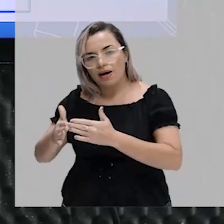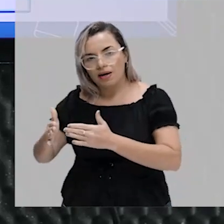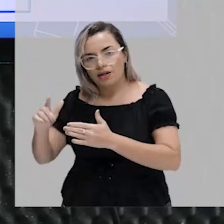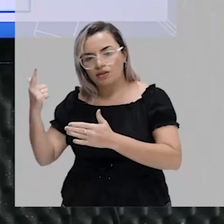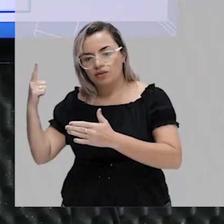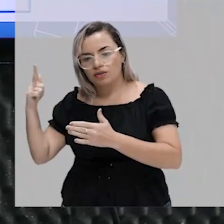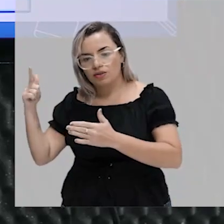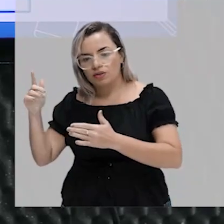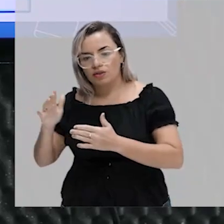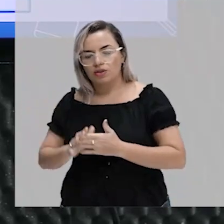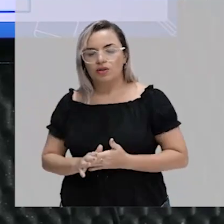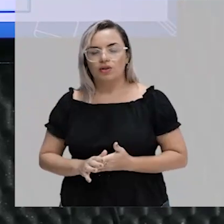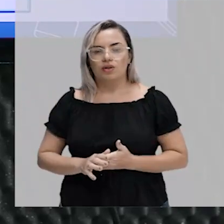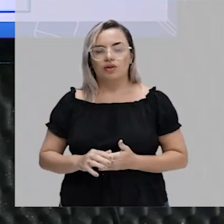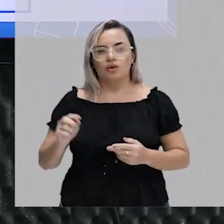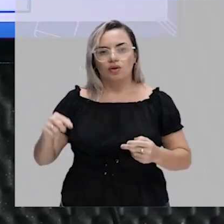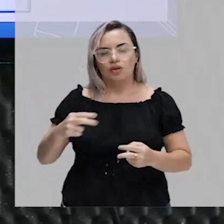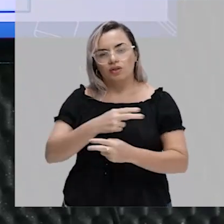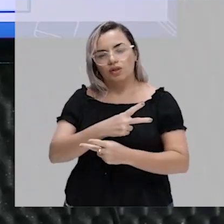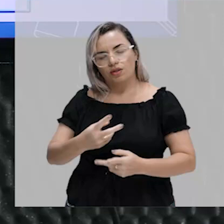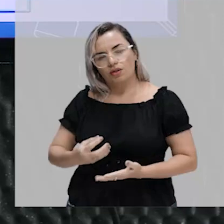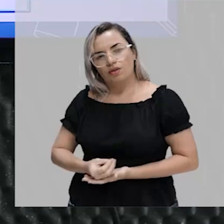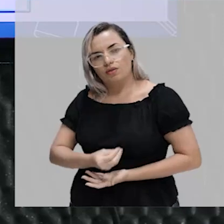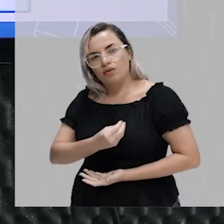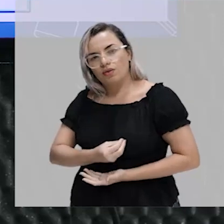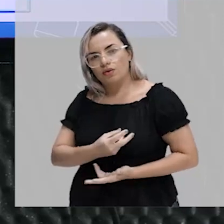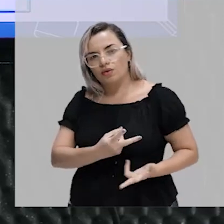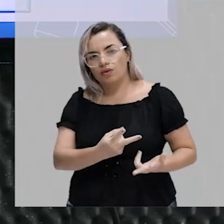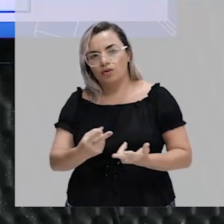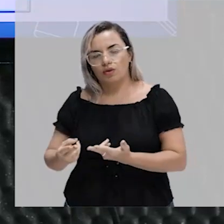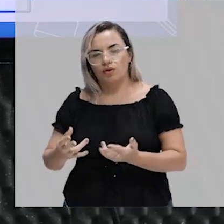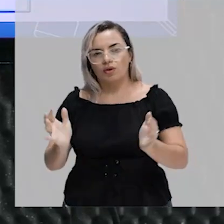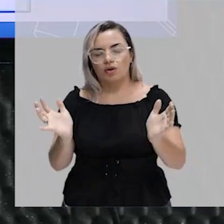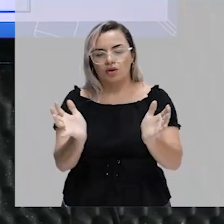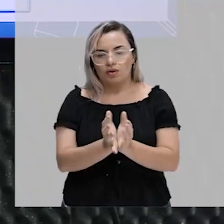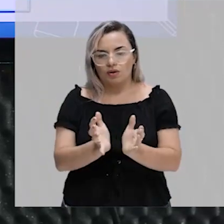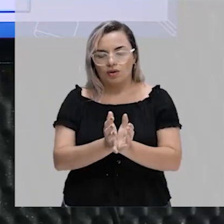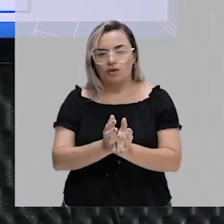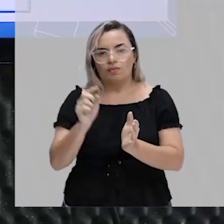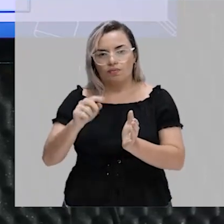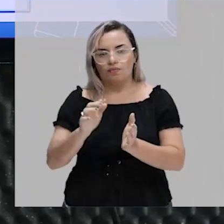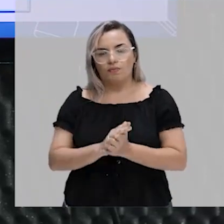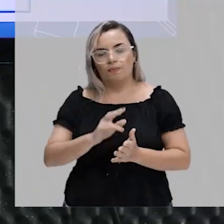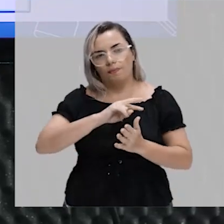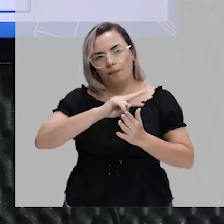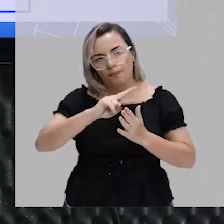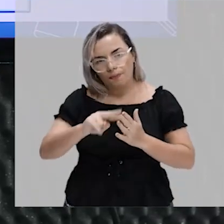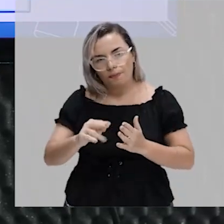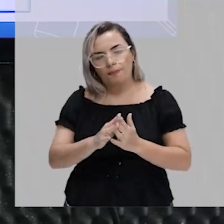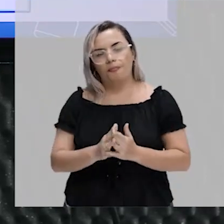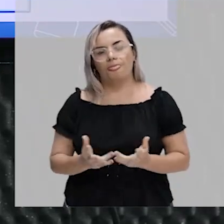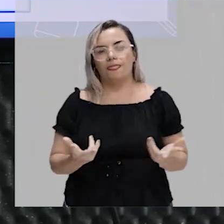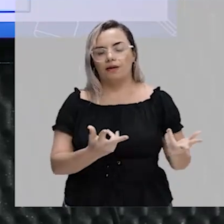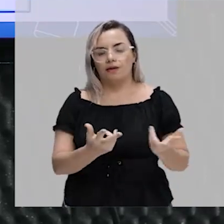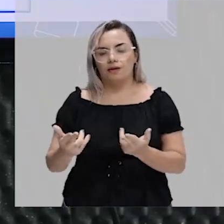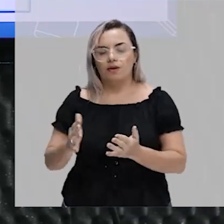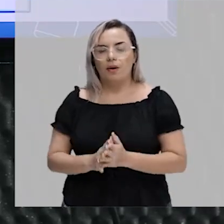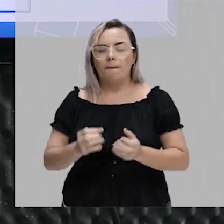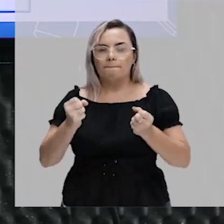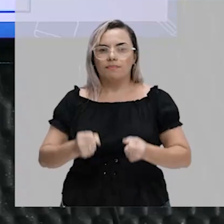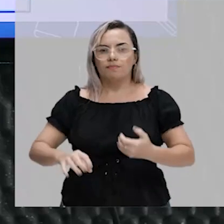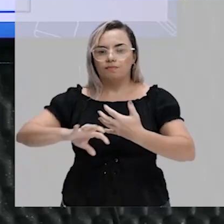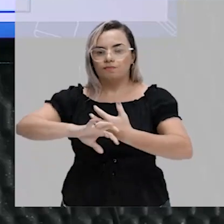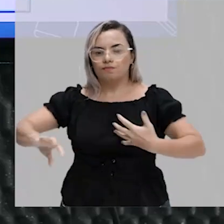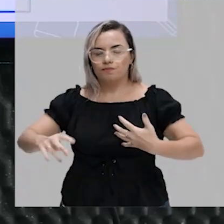que indivíduos do mesmo grupo de indivíduos da mesma espécie, eles possam se separar em dois grupos,